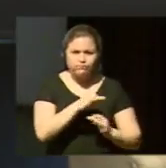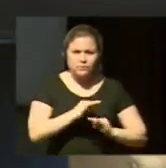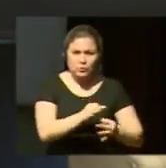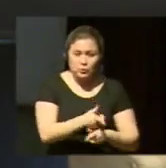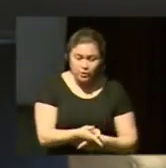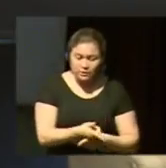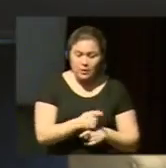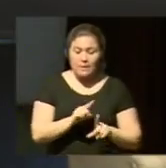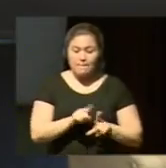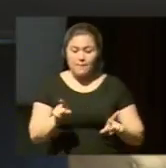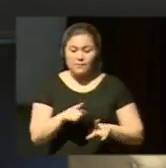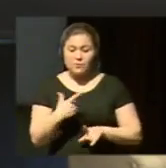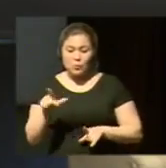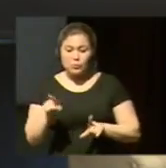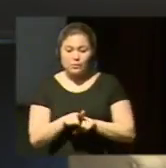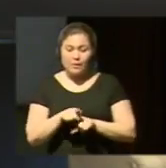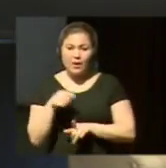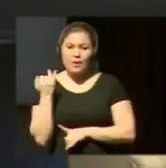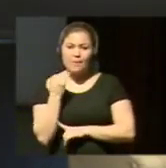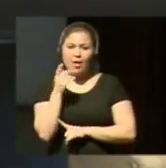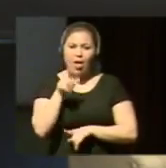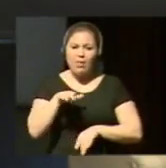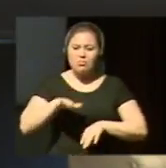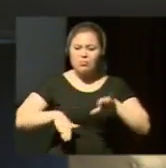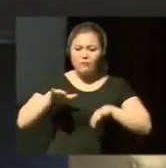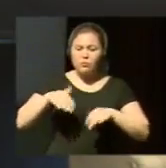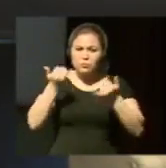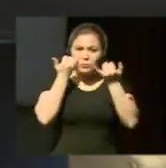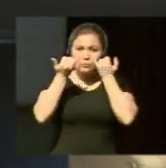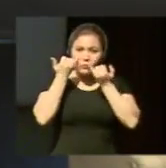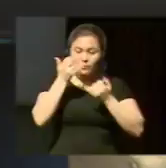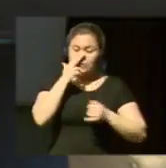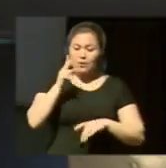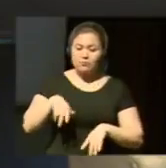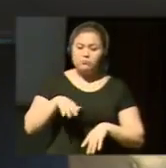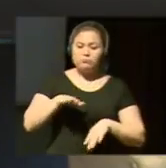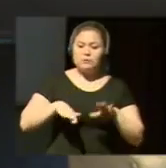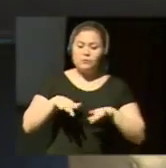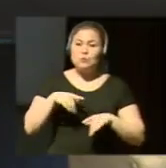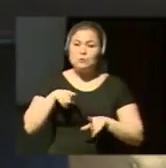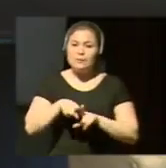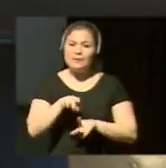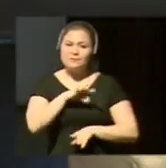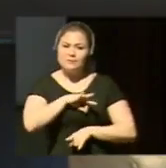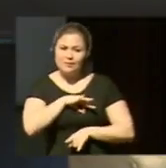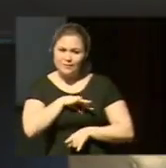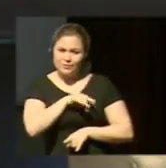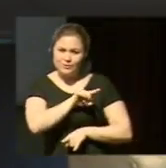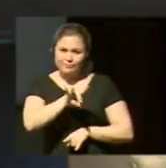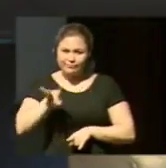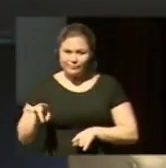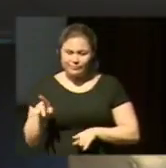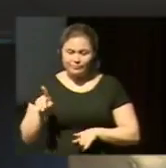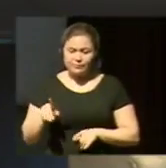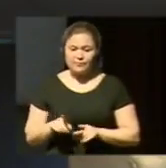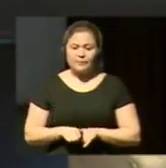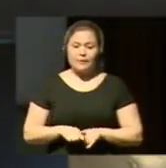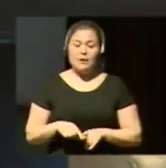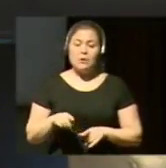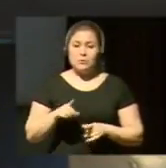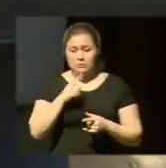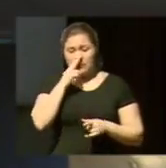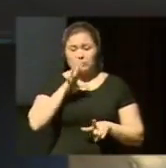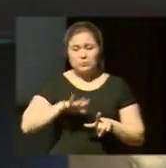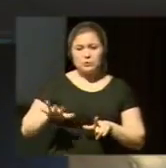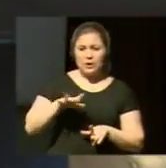também, outro importante é o nível de formação, o nível de renda e autoimagem. De modo